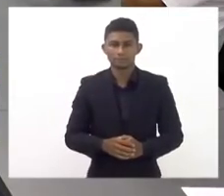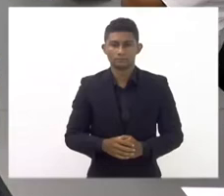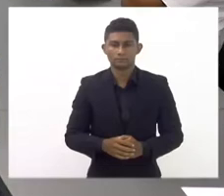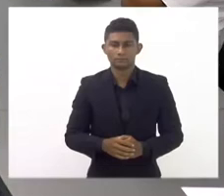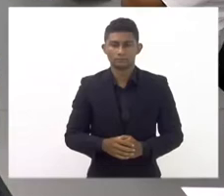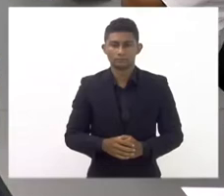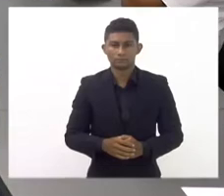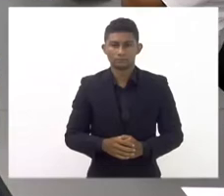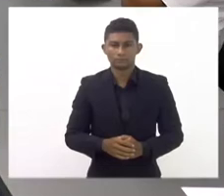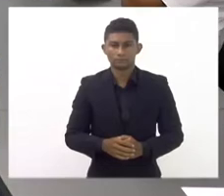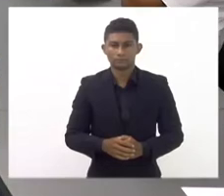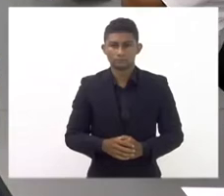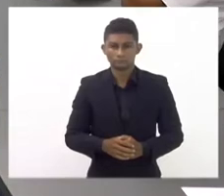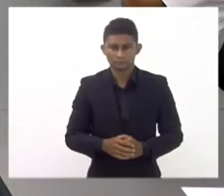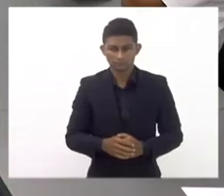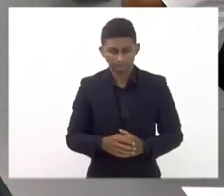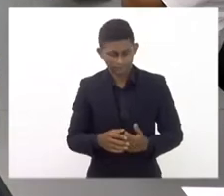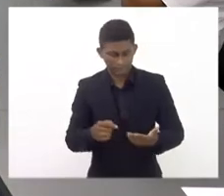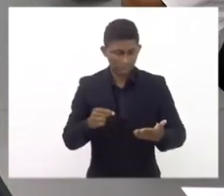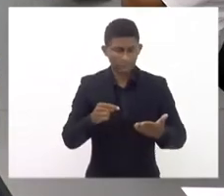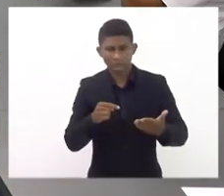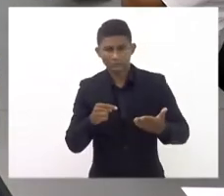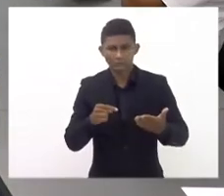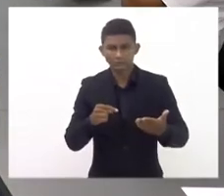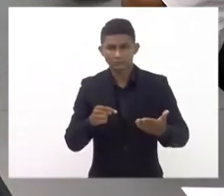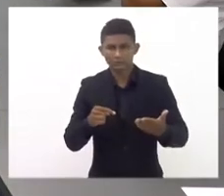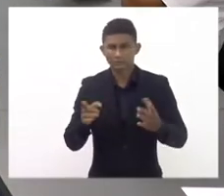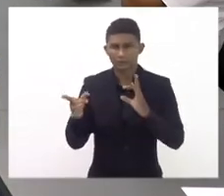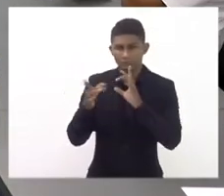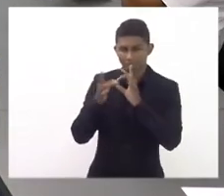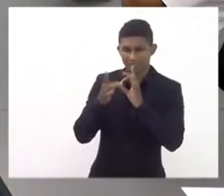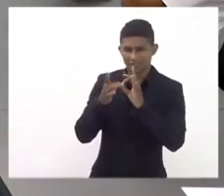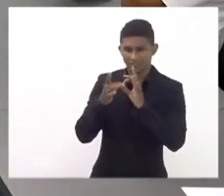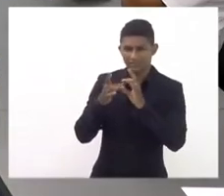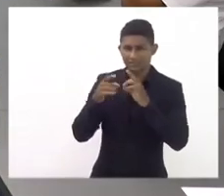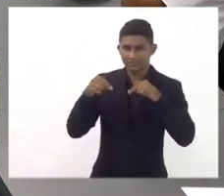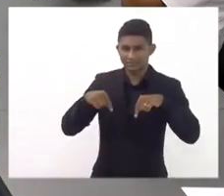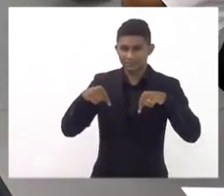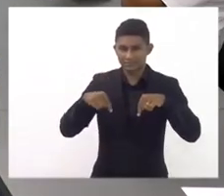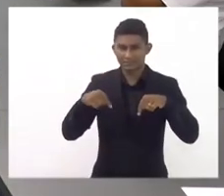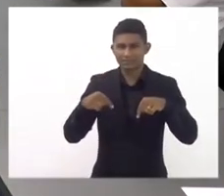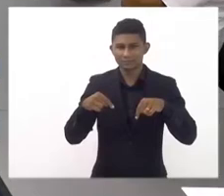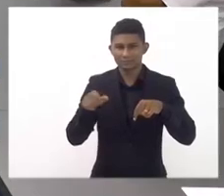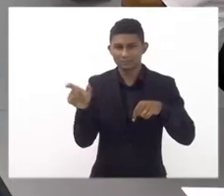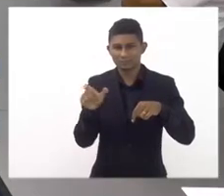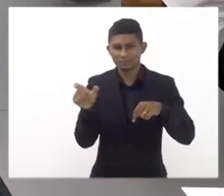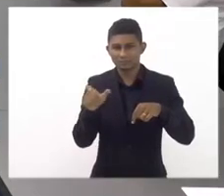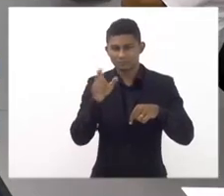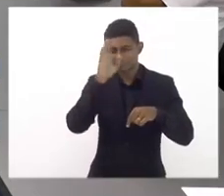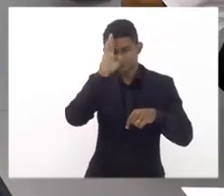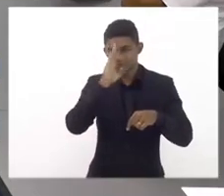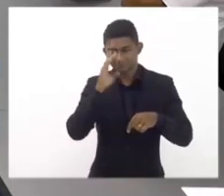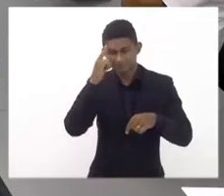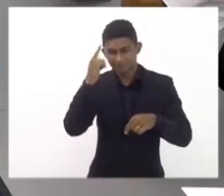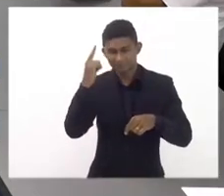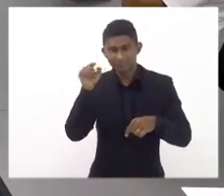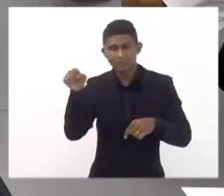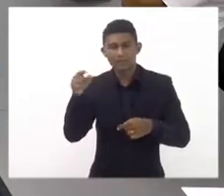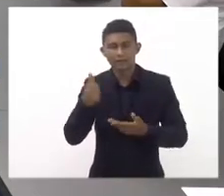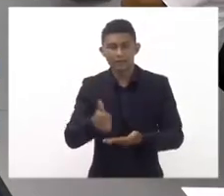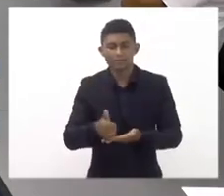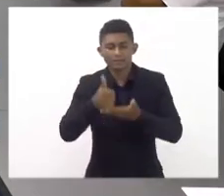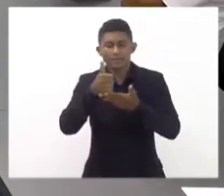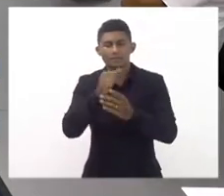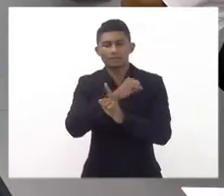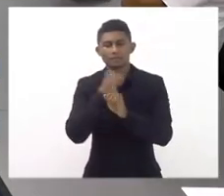O papel aqui está arriscado, não estou conseguindo, que é uma parceira nossa aqui nesse debate do Passe Livre da Assistência Estudantil. Ela é assistente social